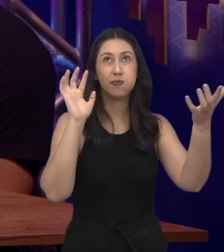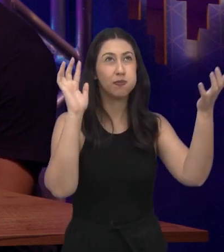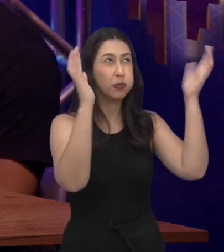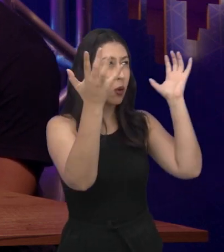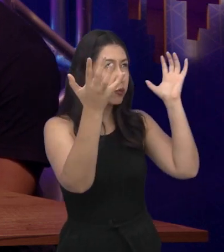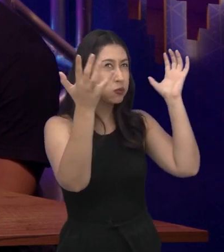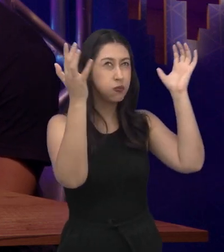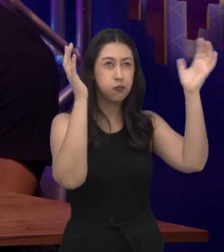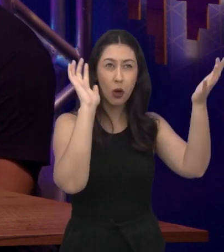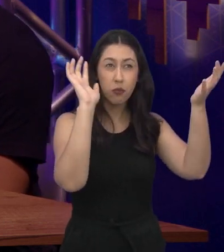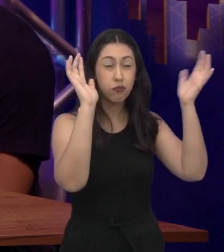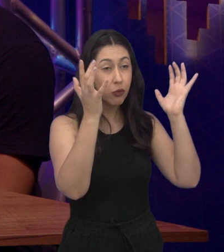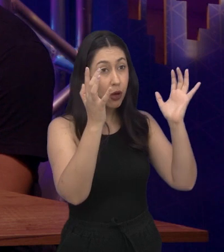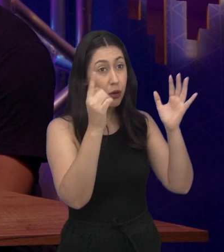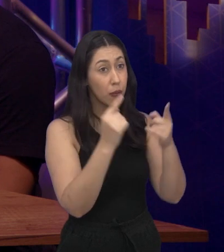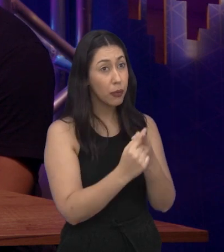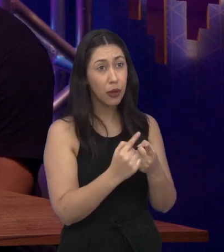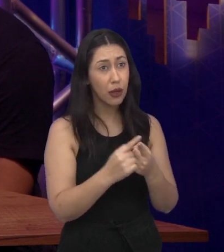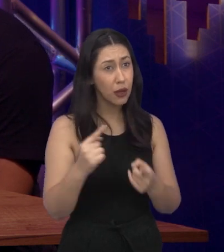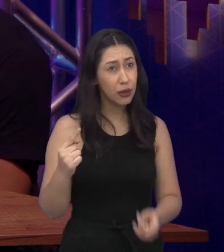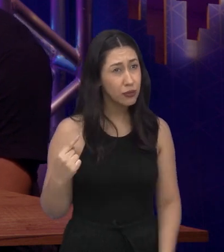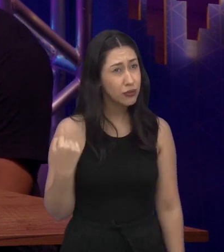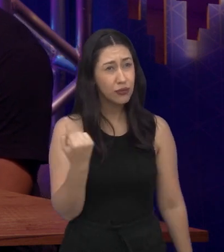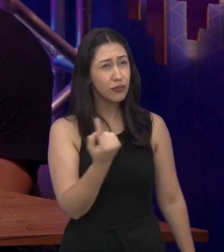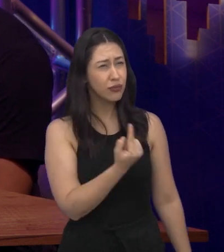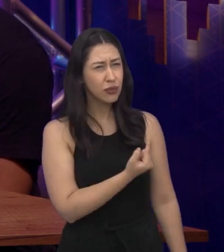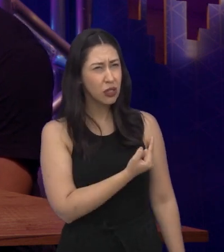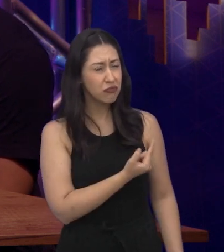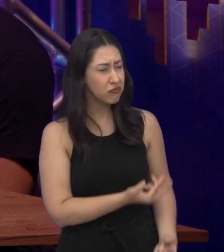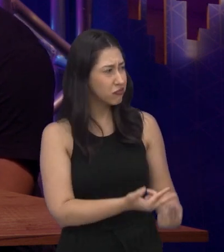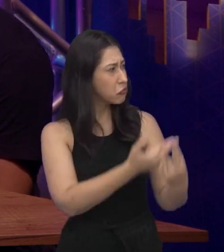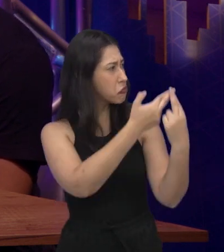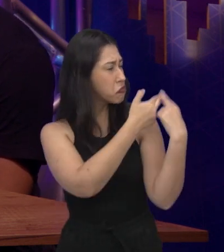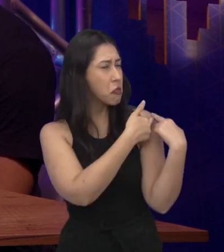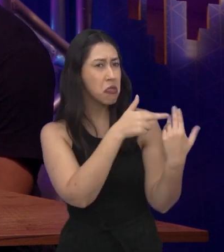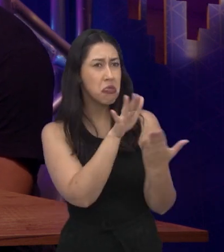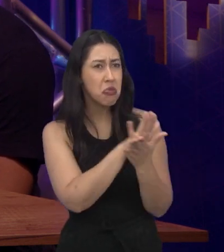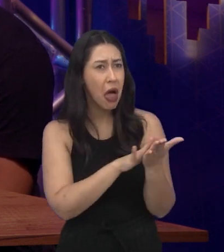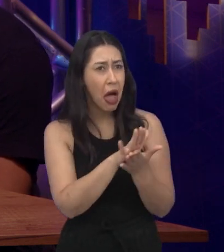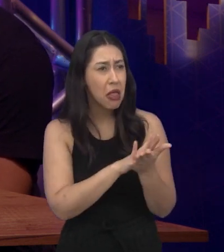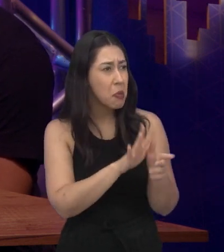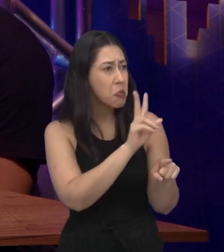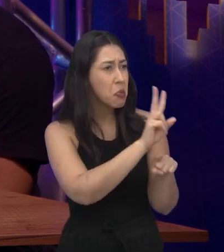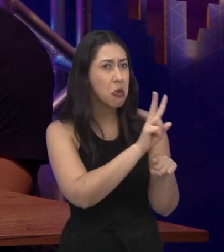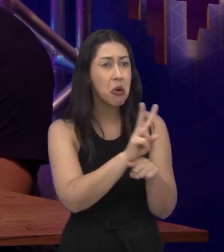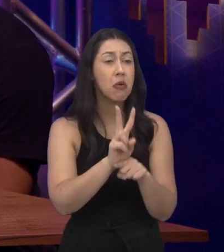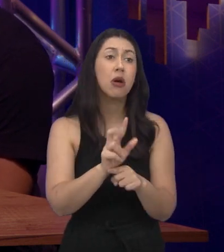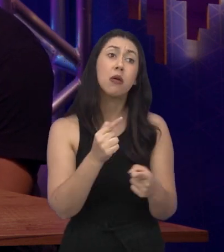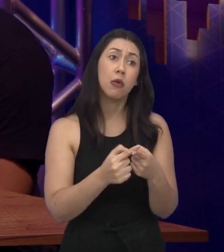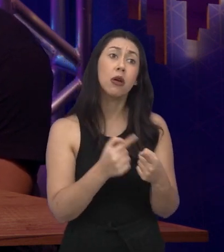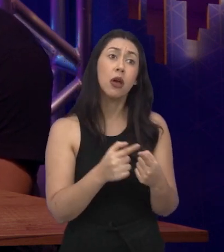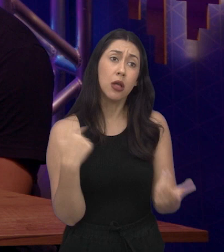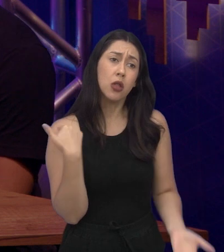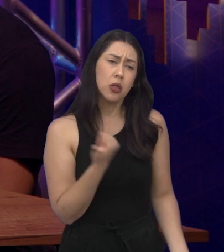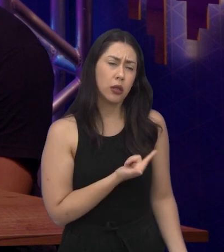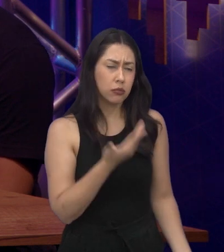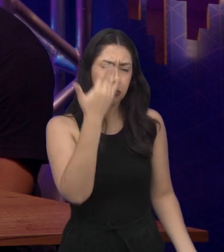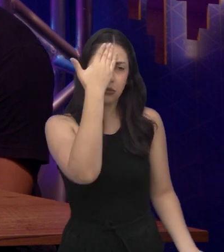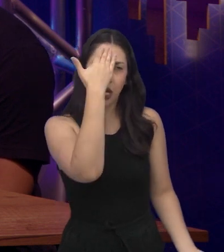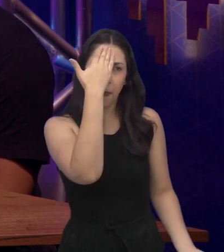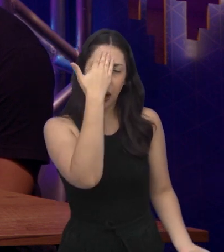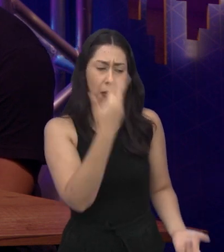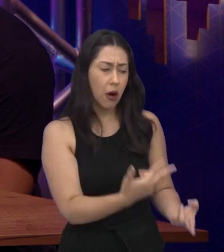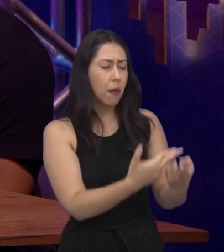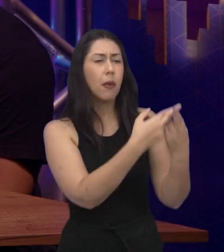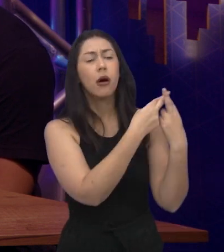mudanças climáticas, né, de nós não termos conseguido lidar com essas questões, porque a gente sabe o que a gente tem que fazer